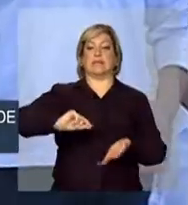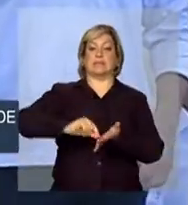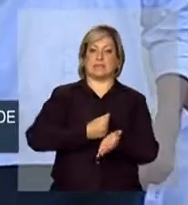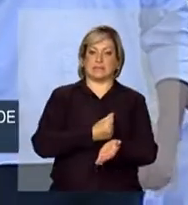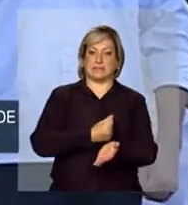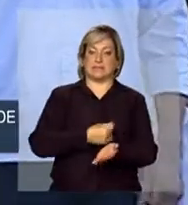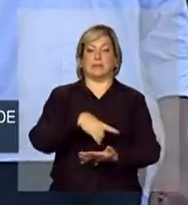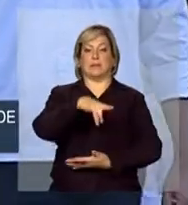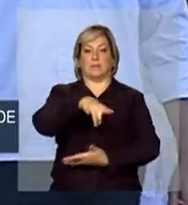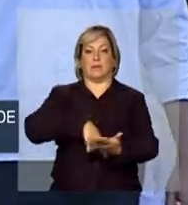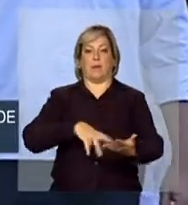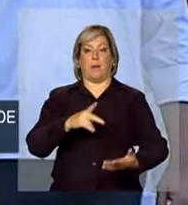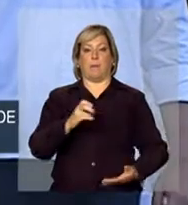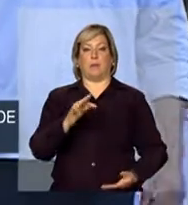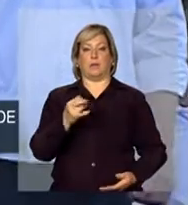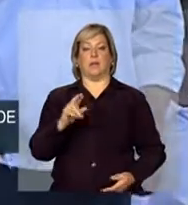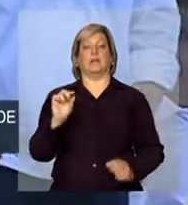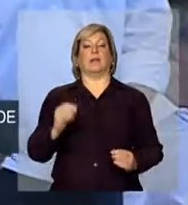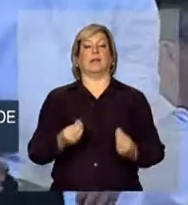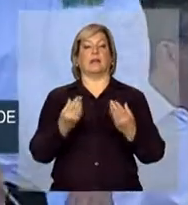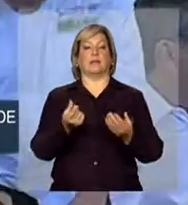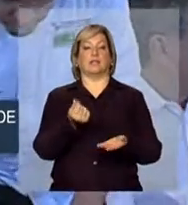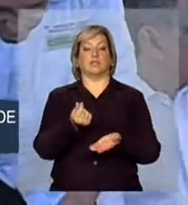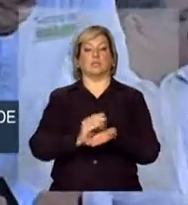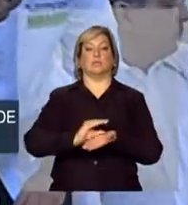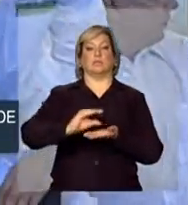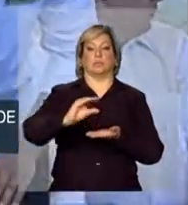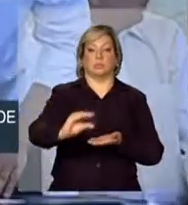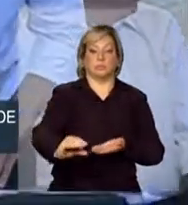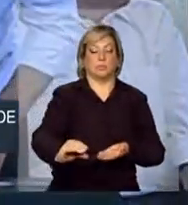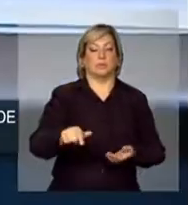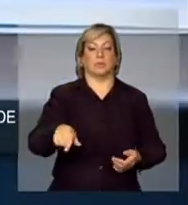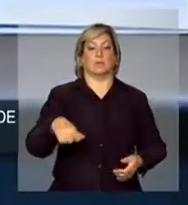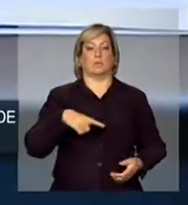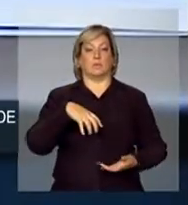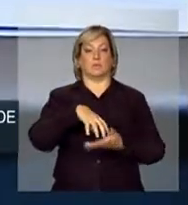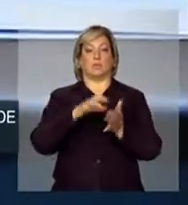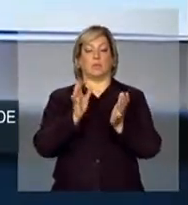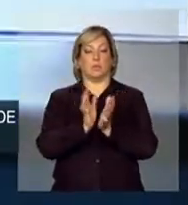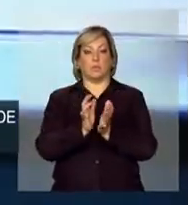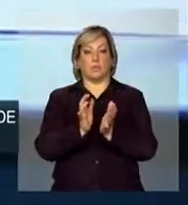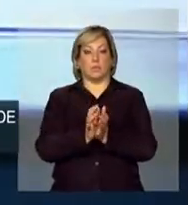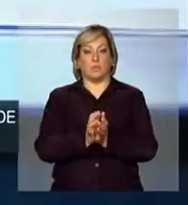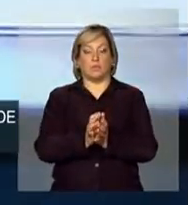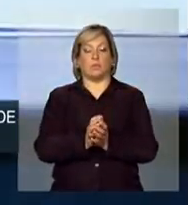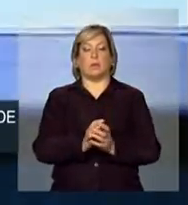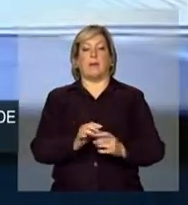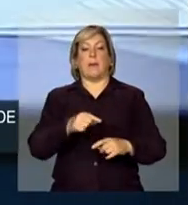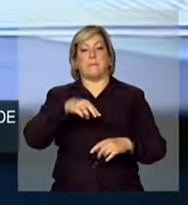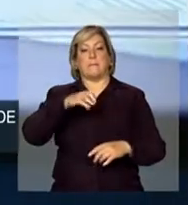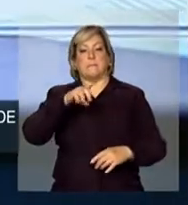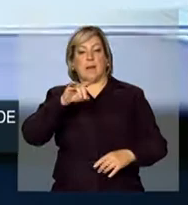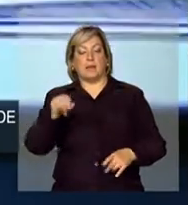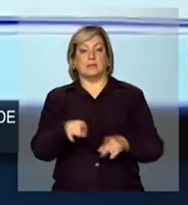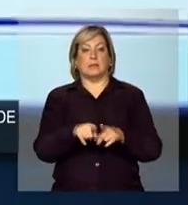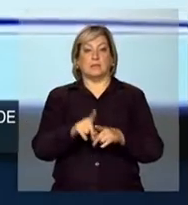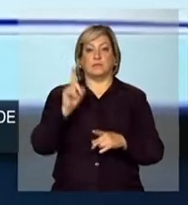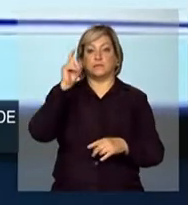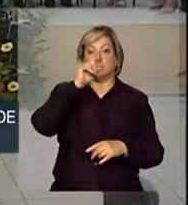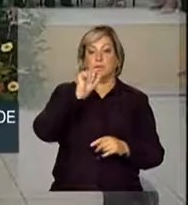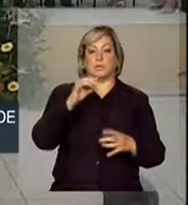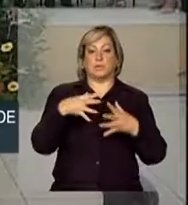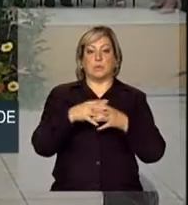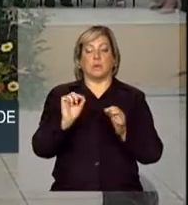portaria que estabelece recursos financeiros do bloco de atenção de média e alta complexidade a ser